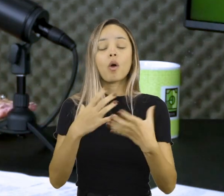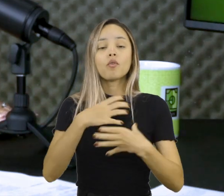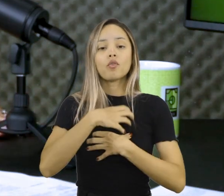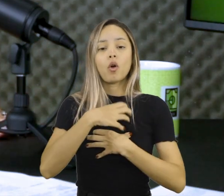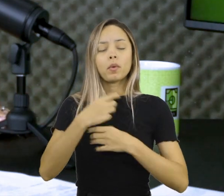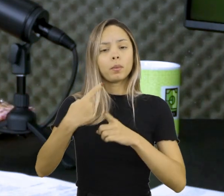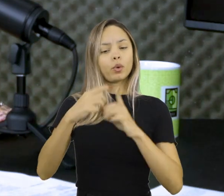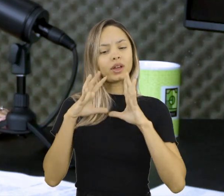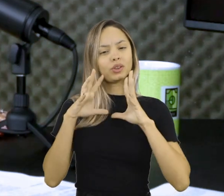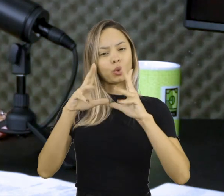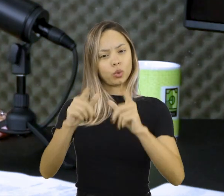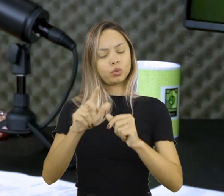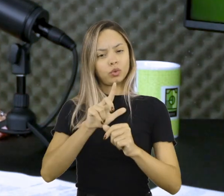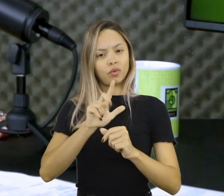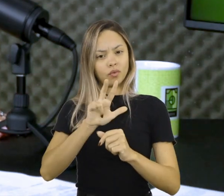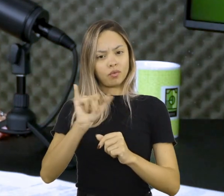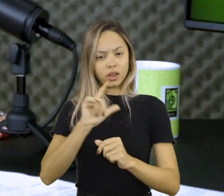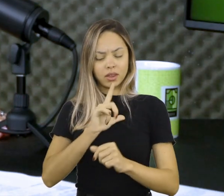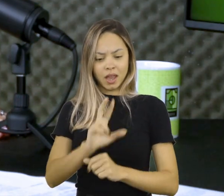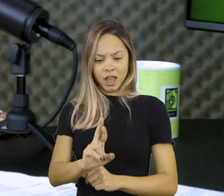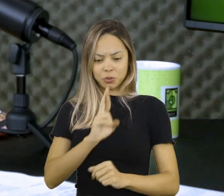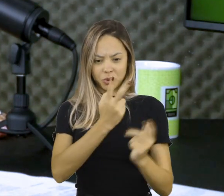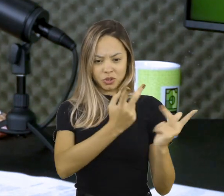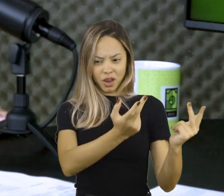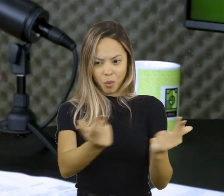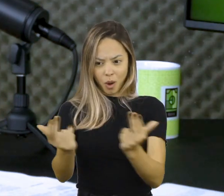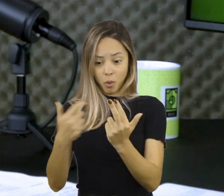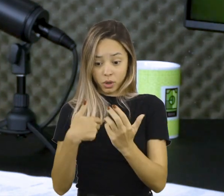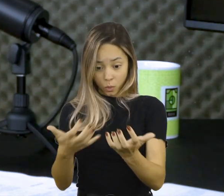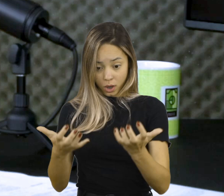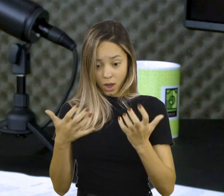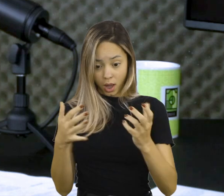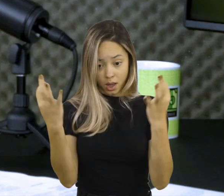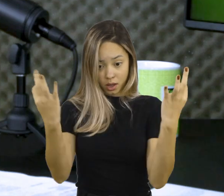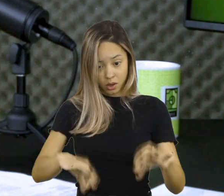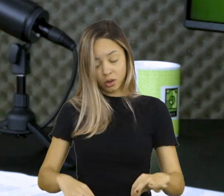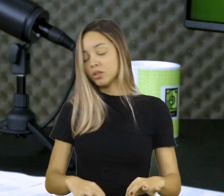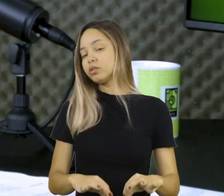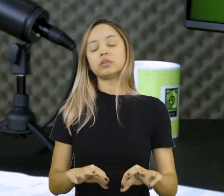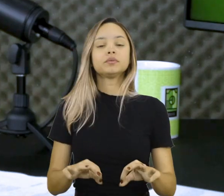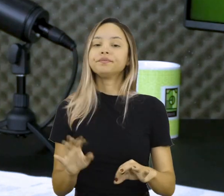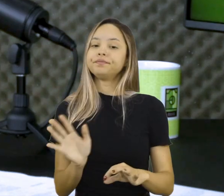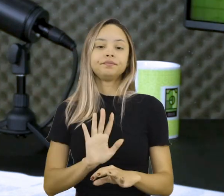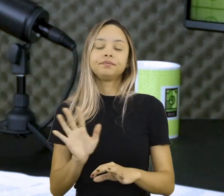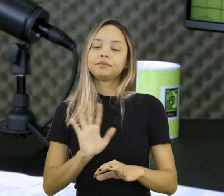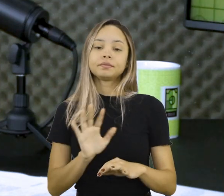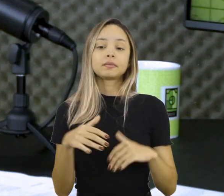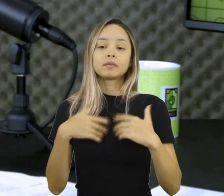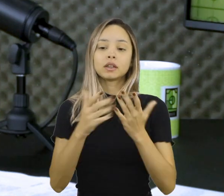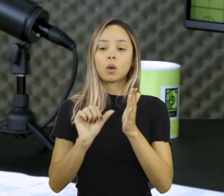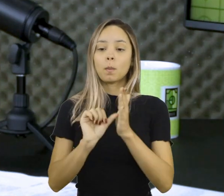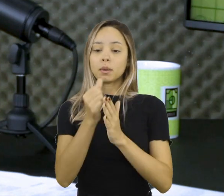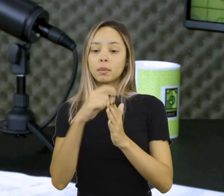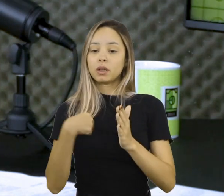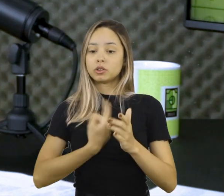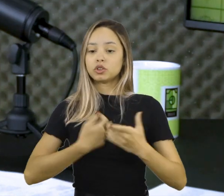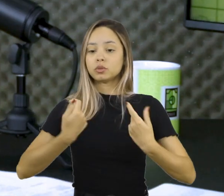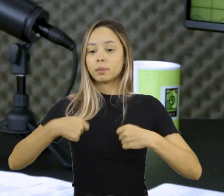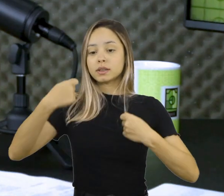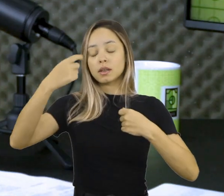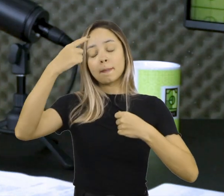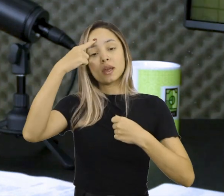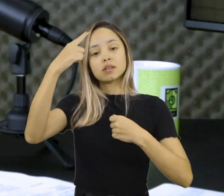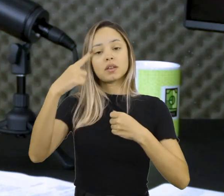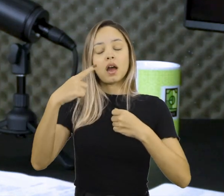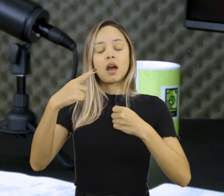mundo vai me dar a resposta que eu quero sim entende então de início é pensar em estratégias com